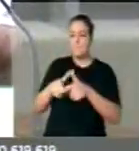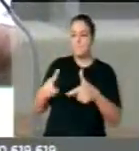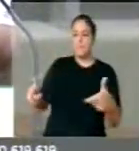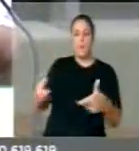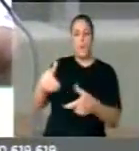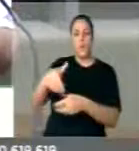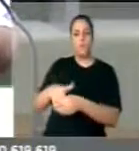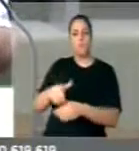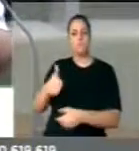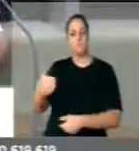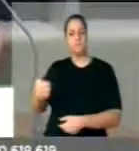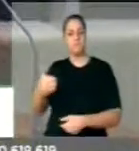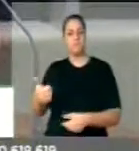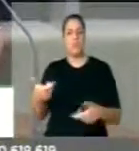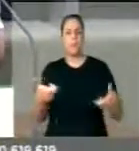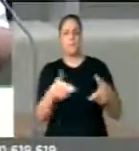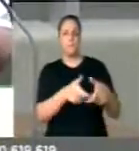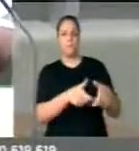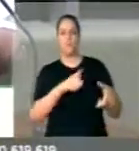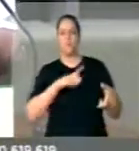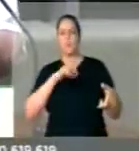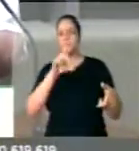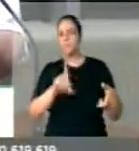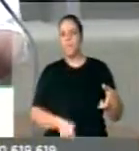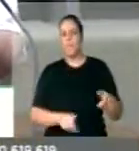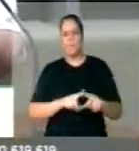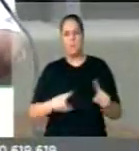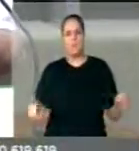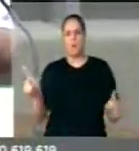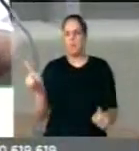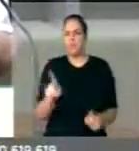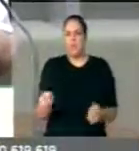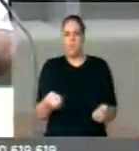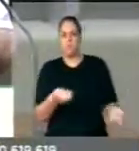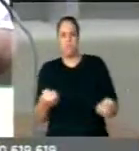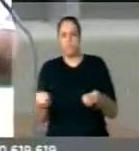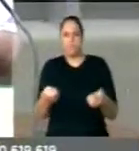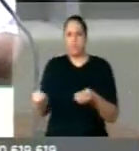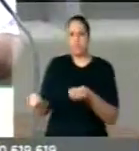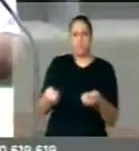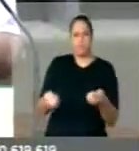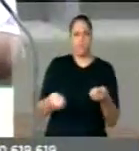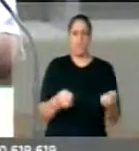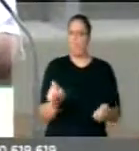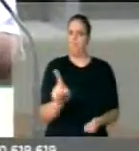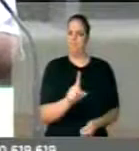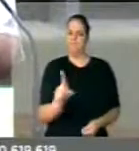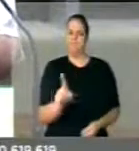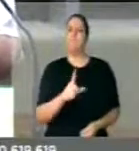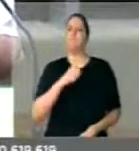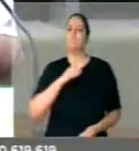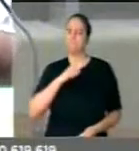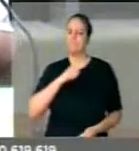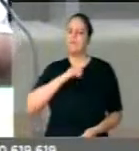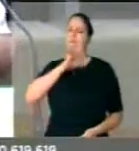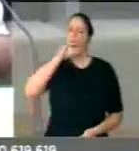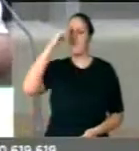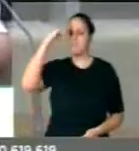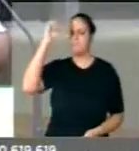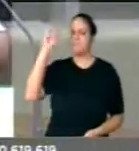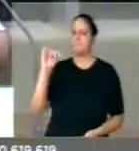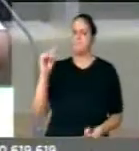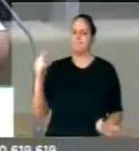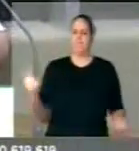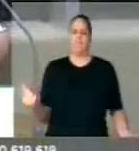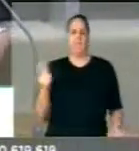garantindo o direito das minorias, sem manipulação ao interpretá-lo, reveladora de mesquinhos interesses políticos